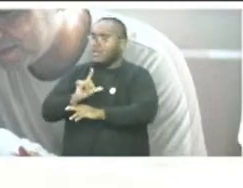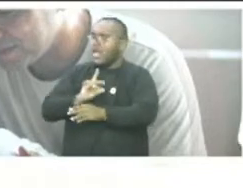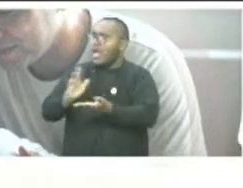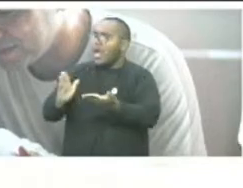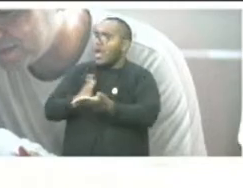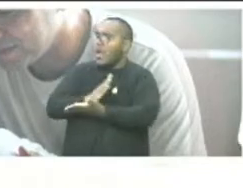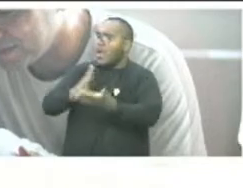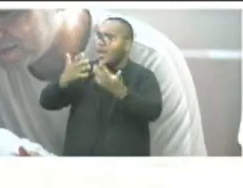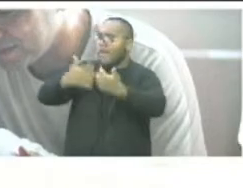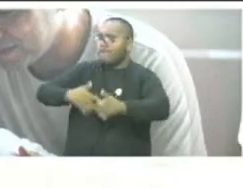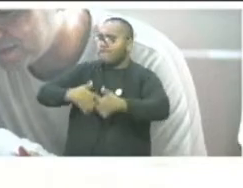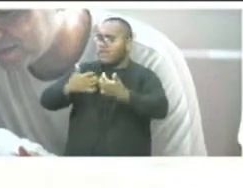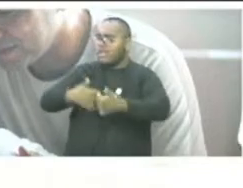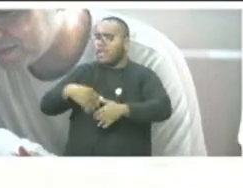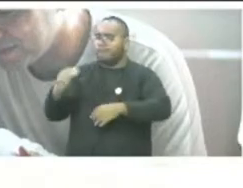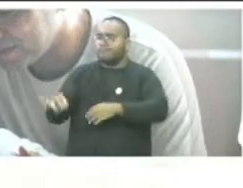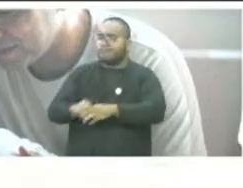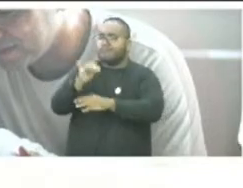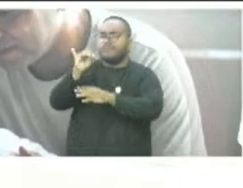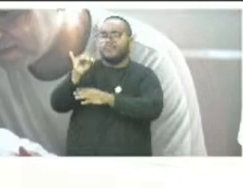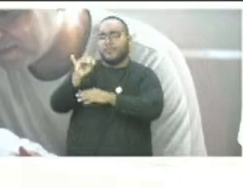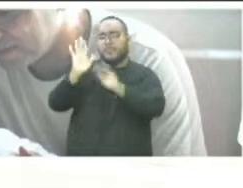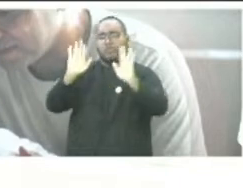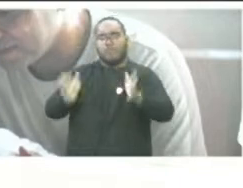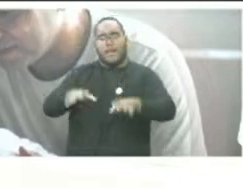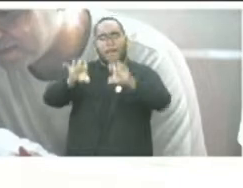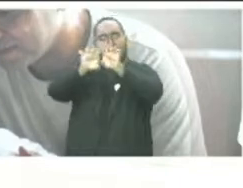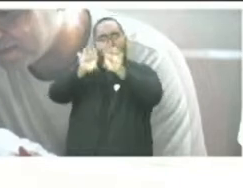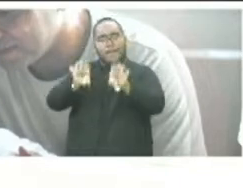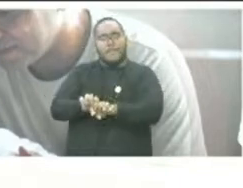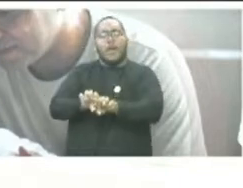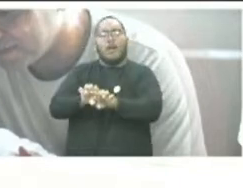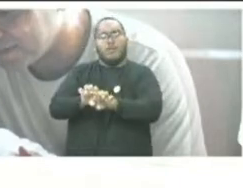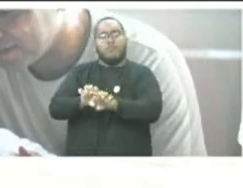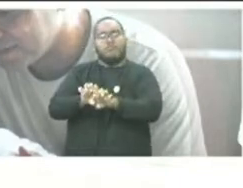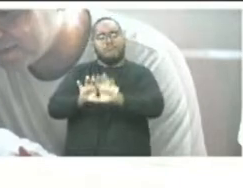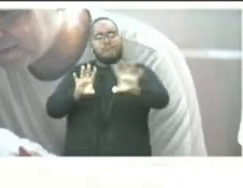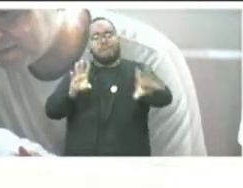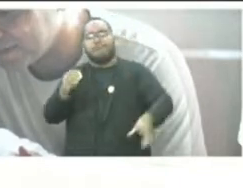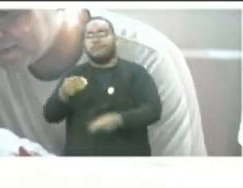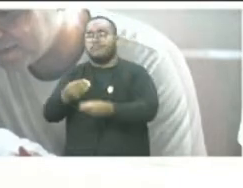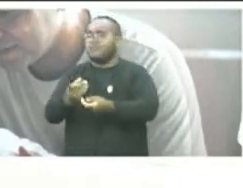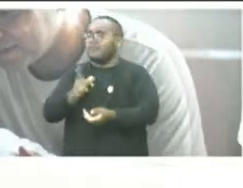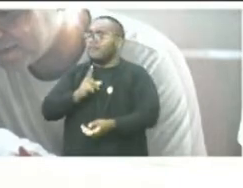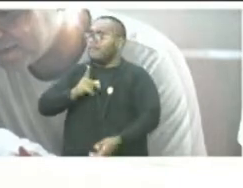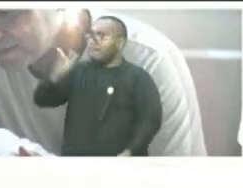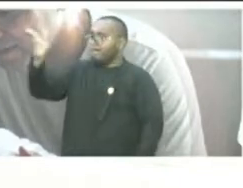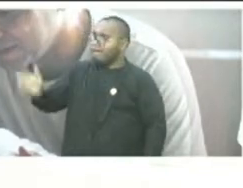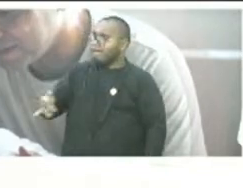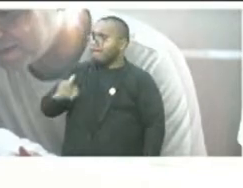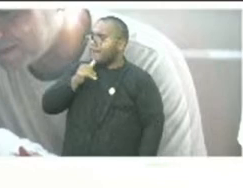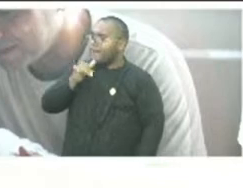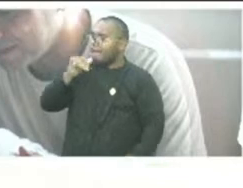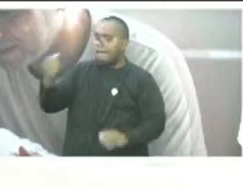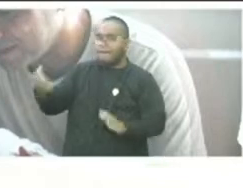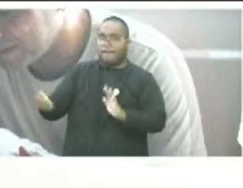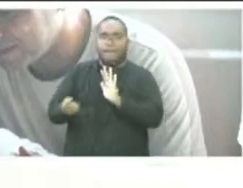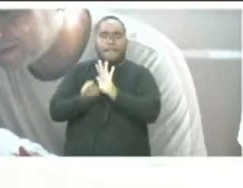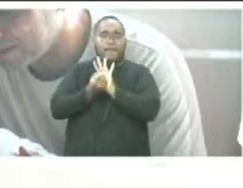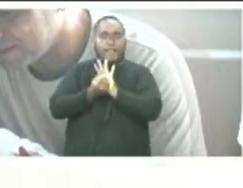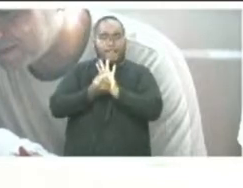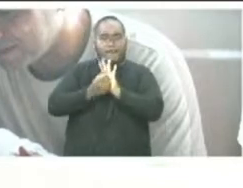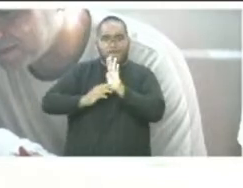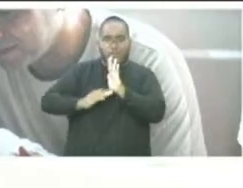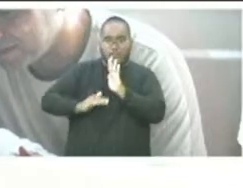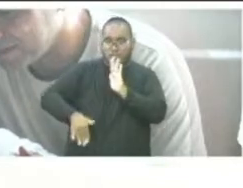bastante importantes que já vinham sendo estruturadas no prontuário. Então, a gente tem aí os marcadores de crescimento e